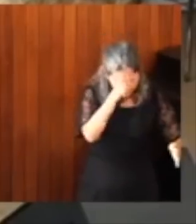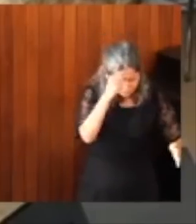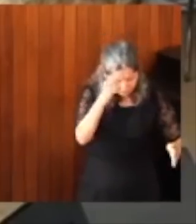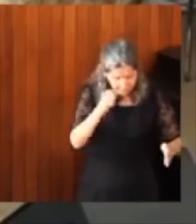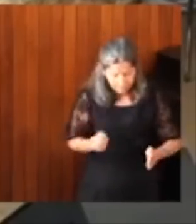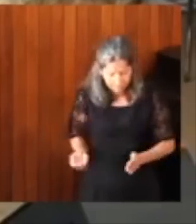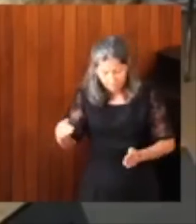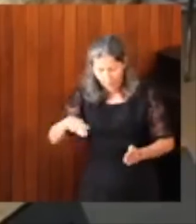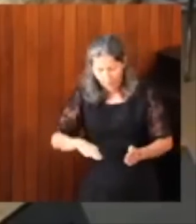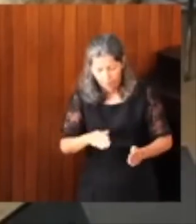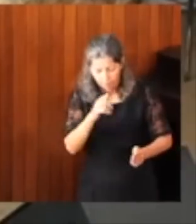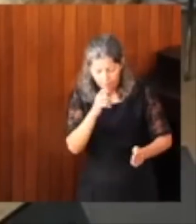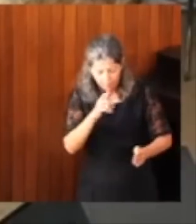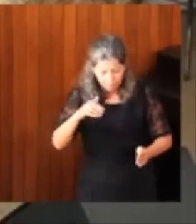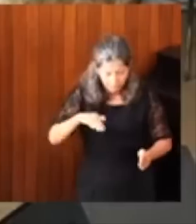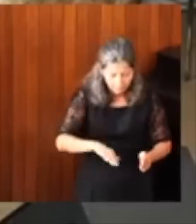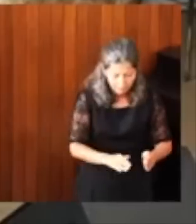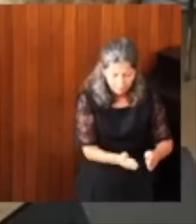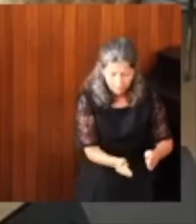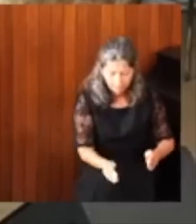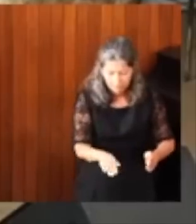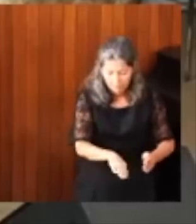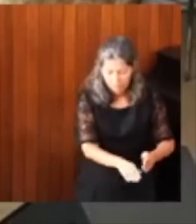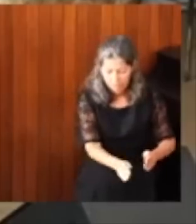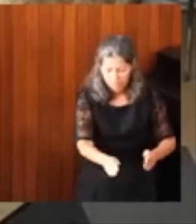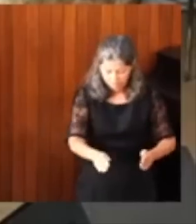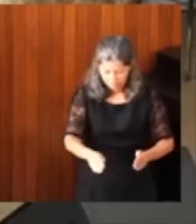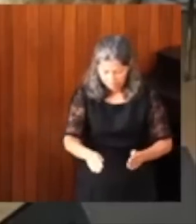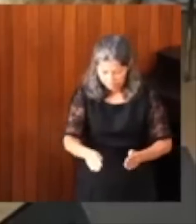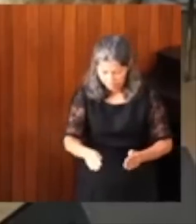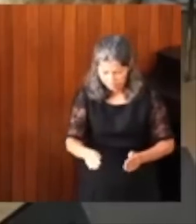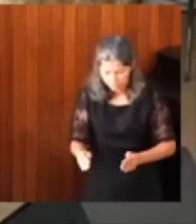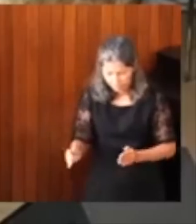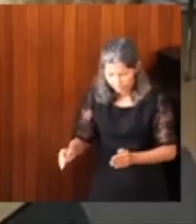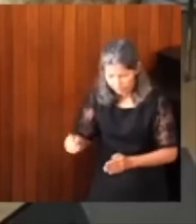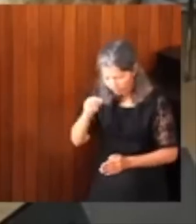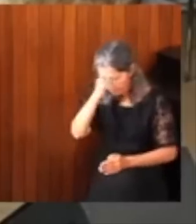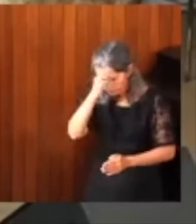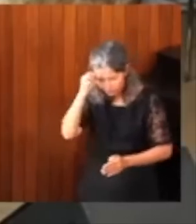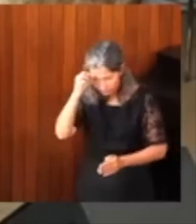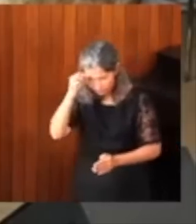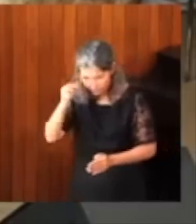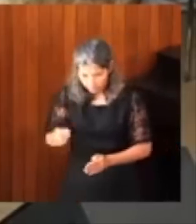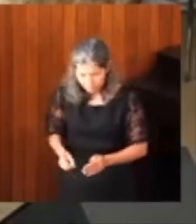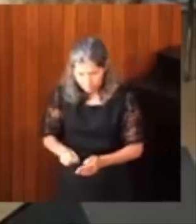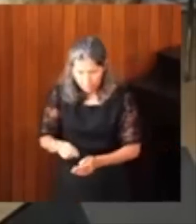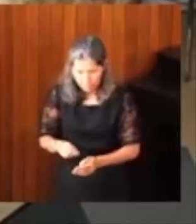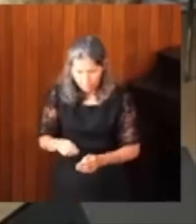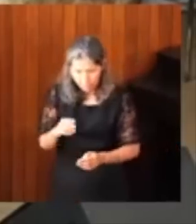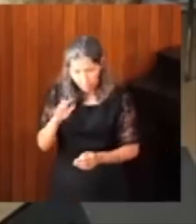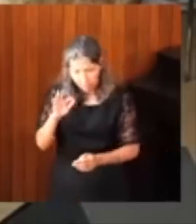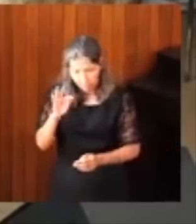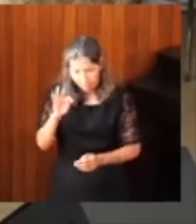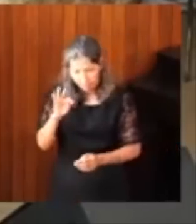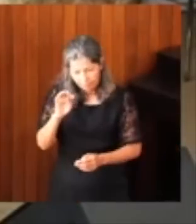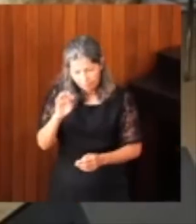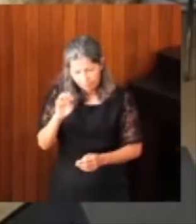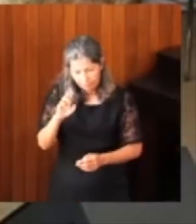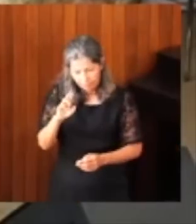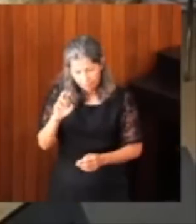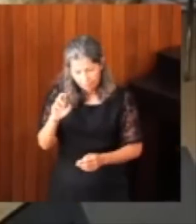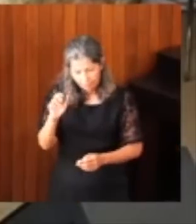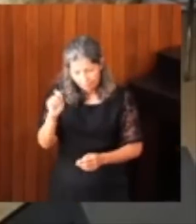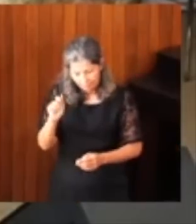antiga, né? Ela já vem lá do passado mesmo, na antiguidade. Aí a besta da terra é mais para o tempo do fim, mas ainda não é o fim. Agora